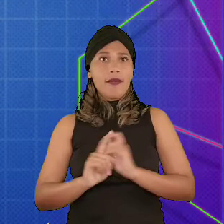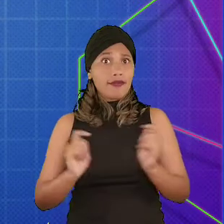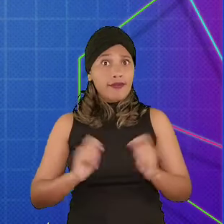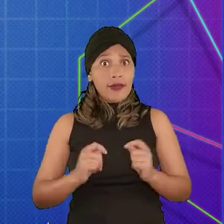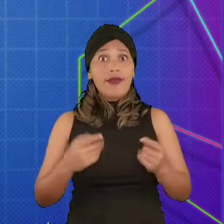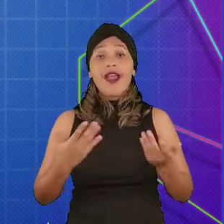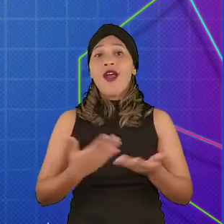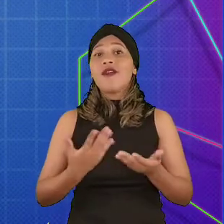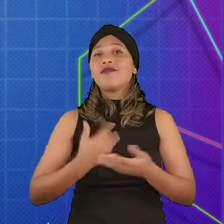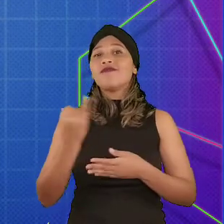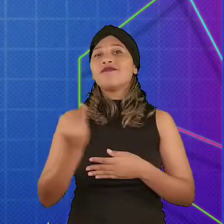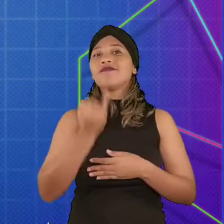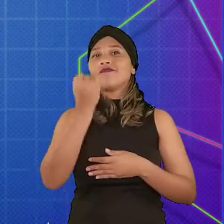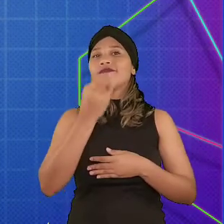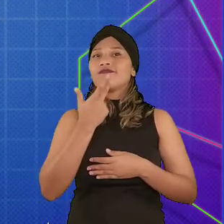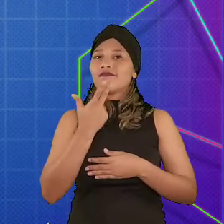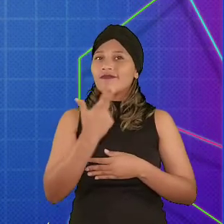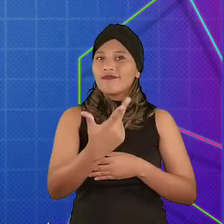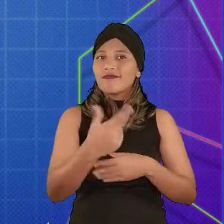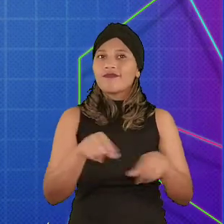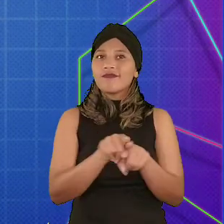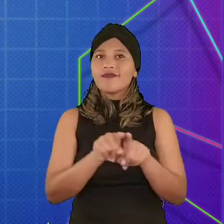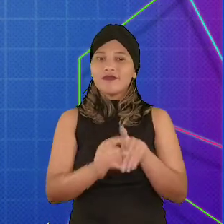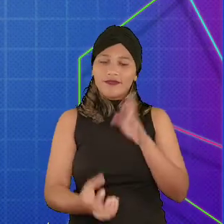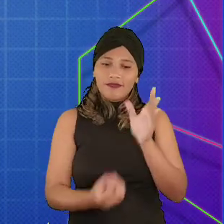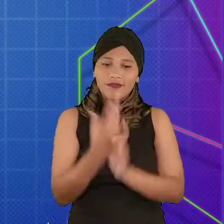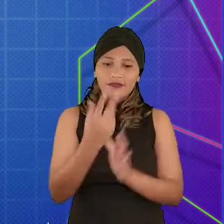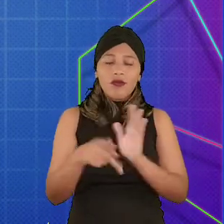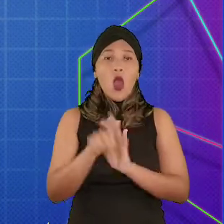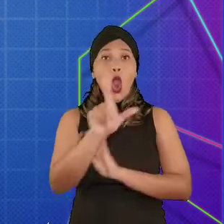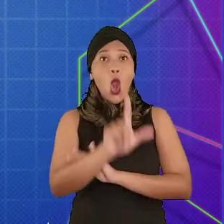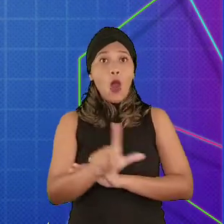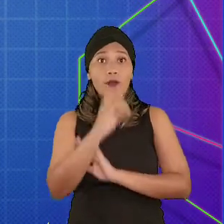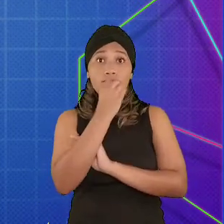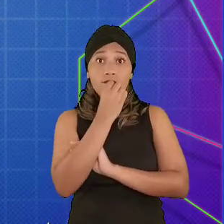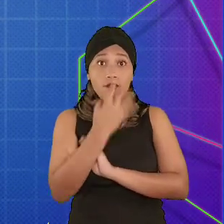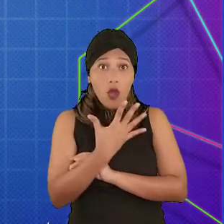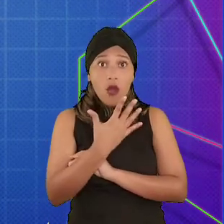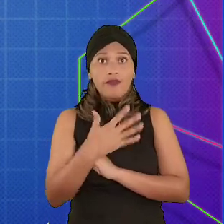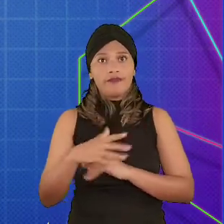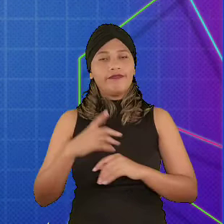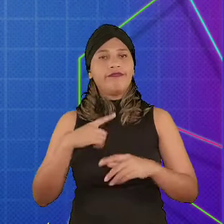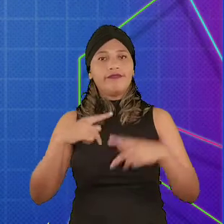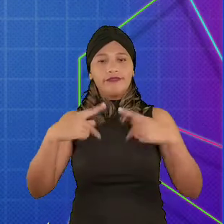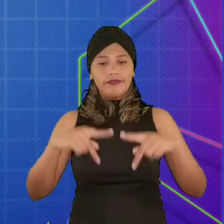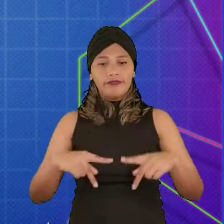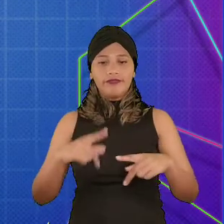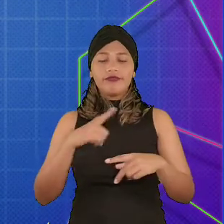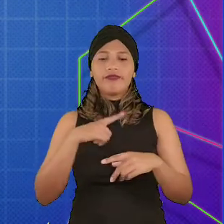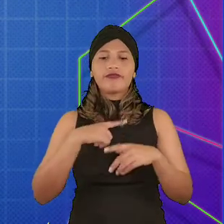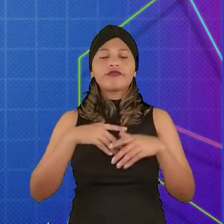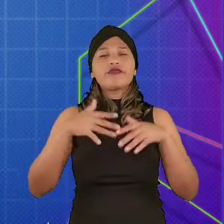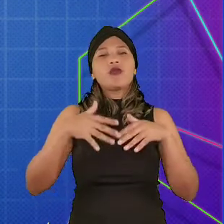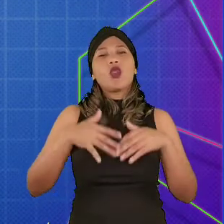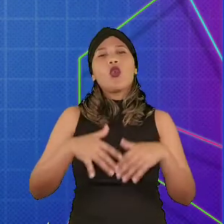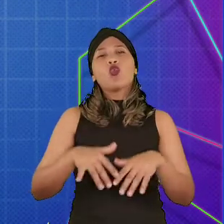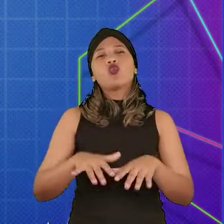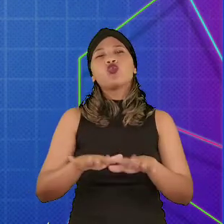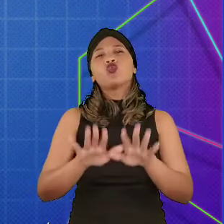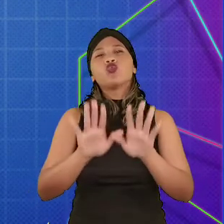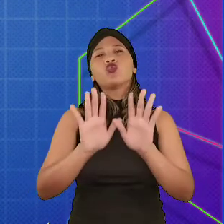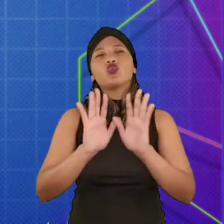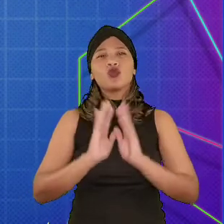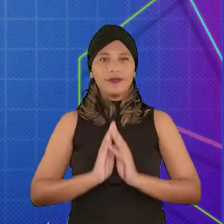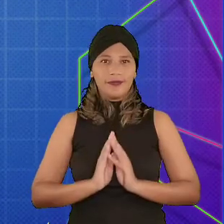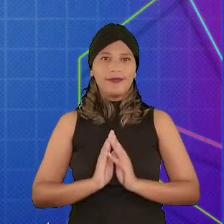para todos os lados dessa forma agora uma coisa que é importante falar é que quando a gente cria uma sequência lógica boa nosso programa Roda de forma